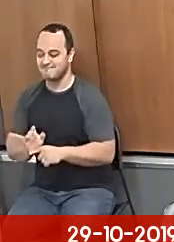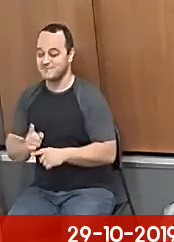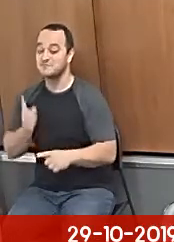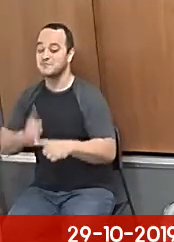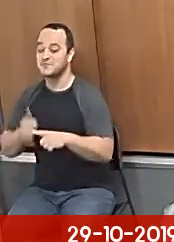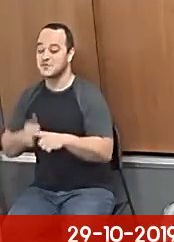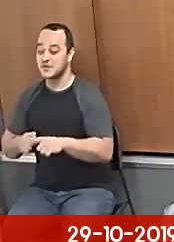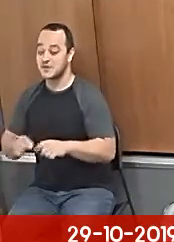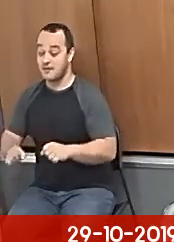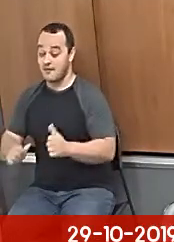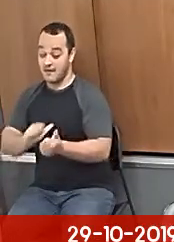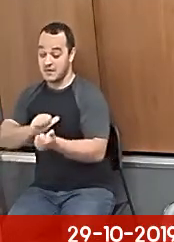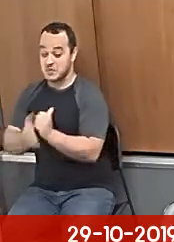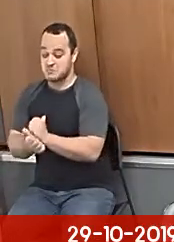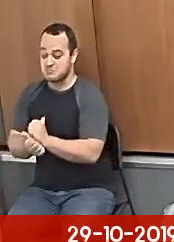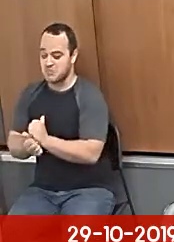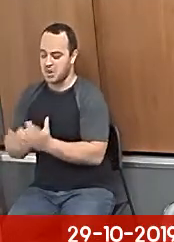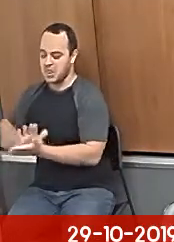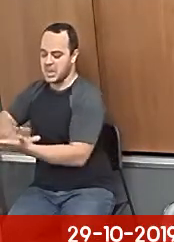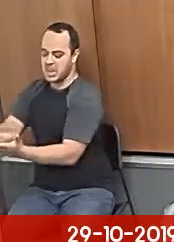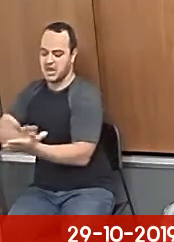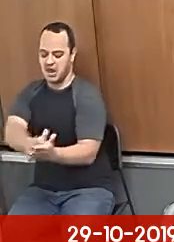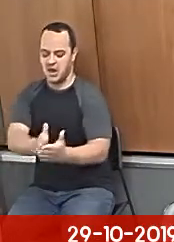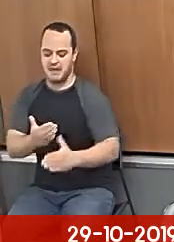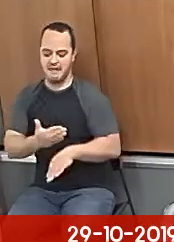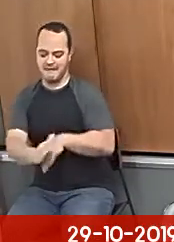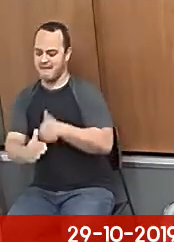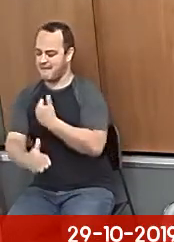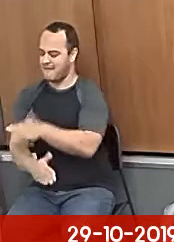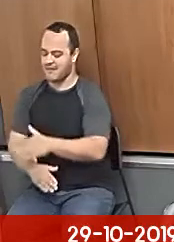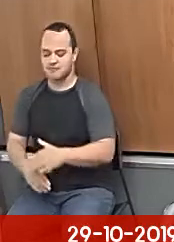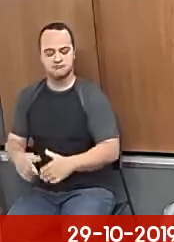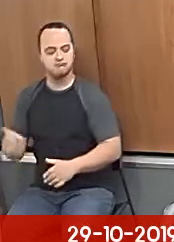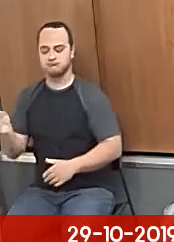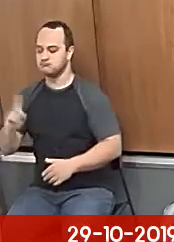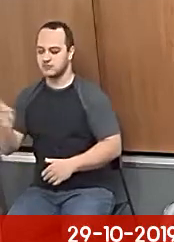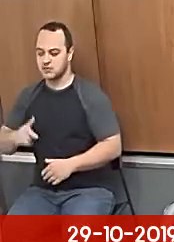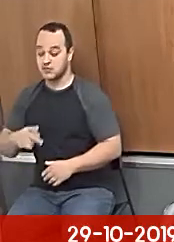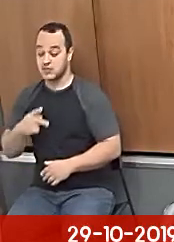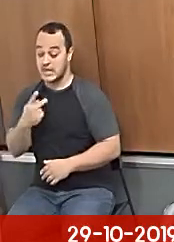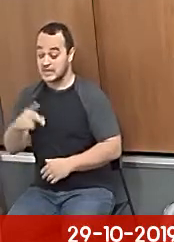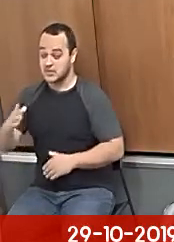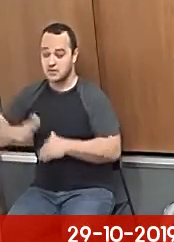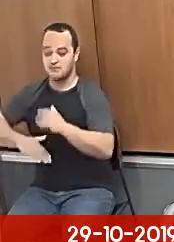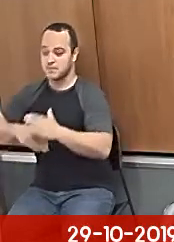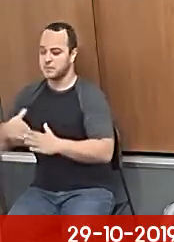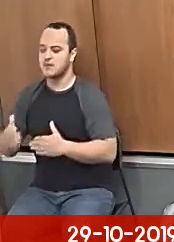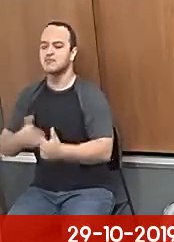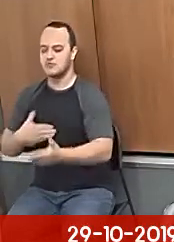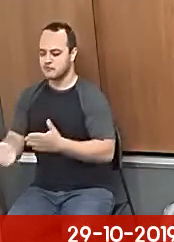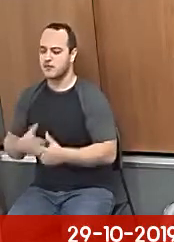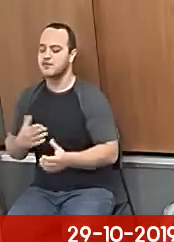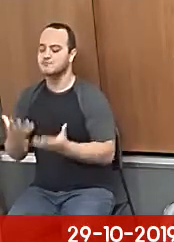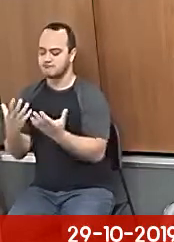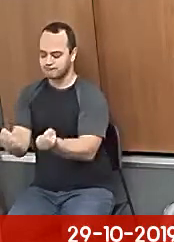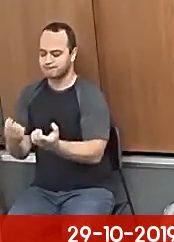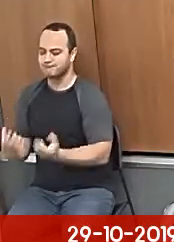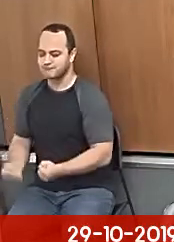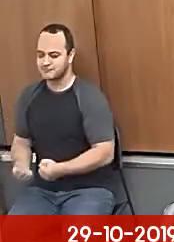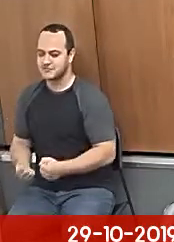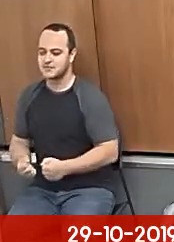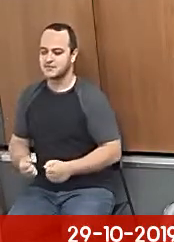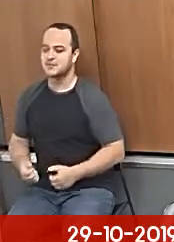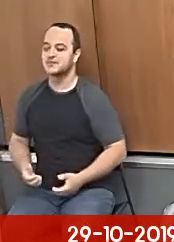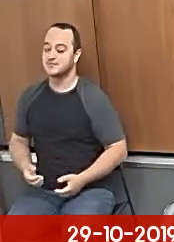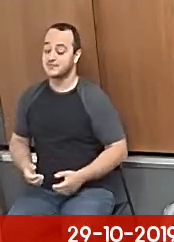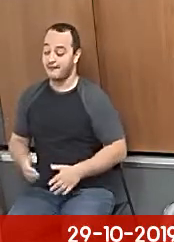com ele, não tem discriminação, né? Que vale ao talento. O negro, muitas vezes, é muito melhor do que o branco. O rico, às vezes,